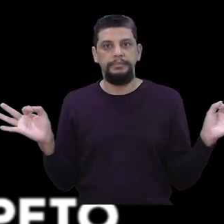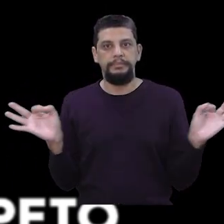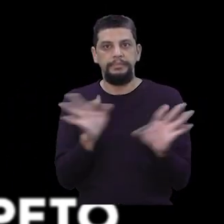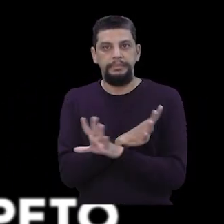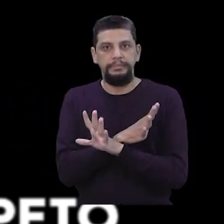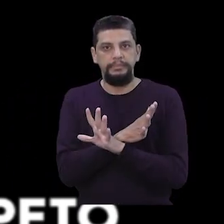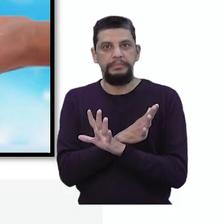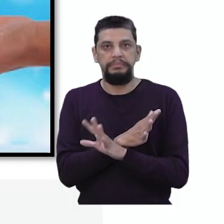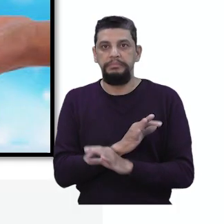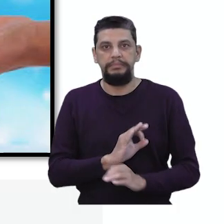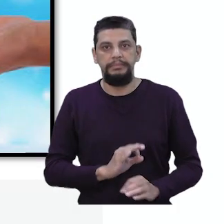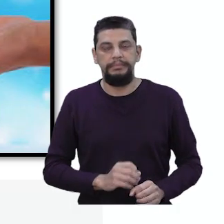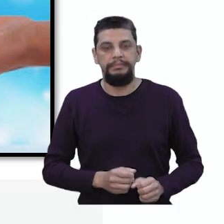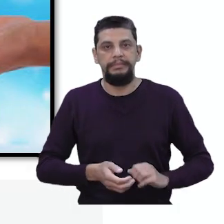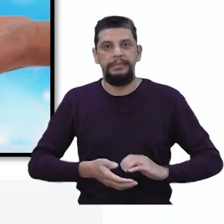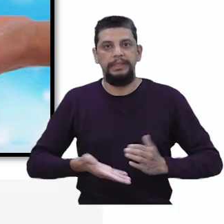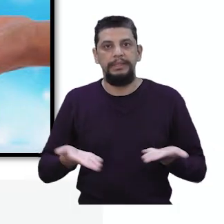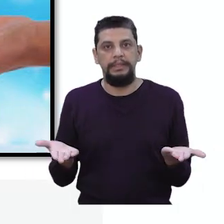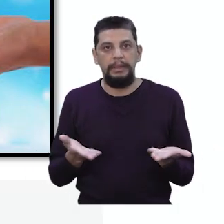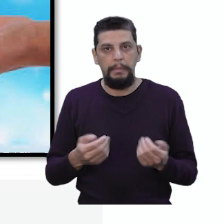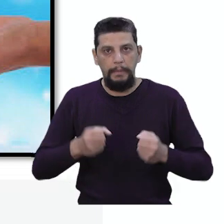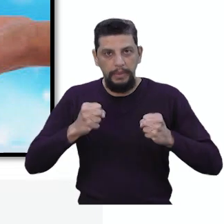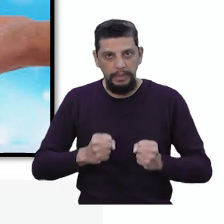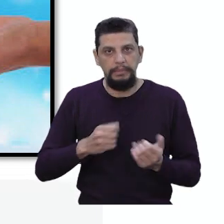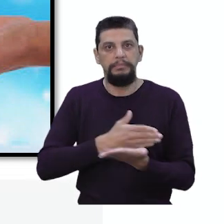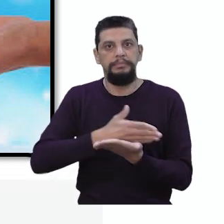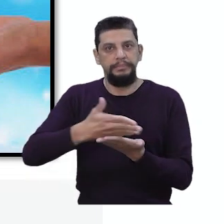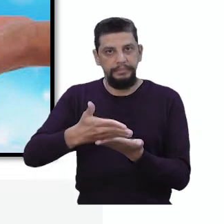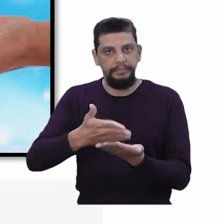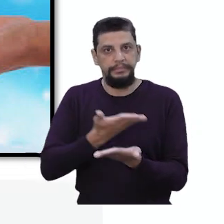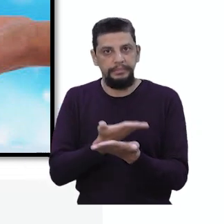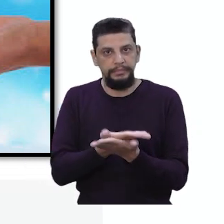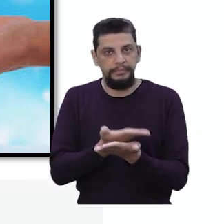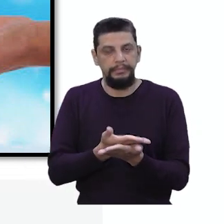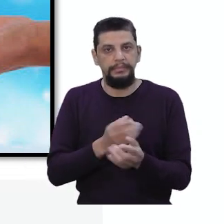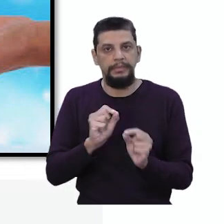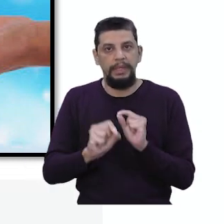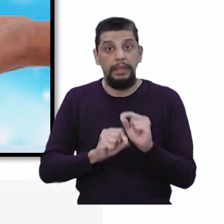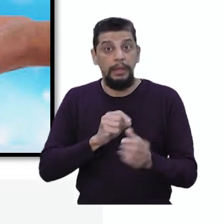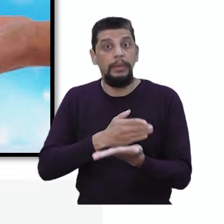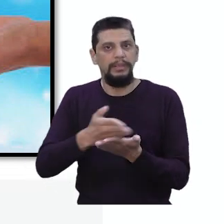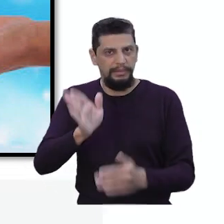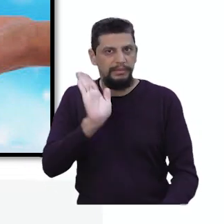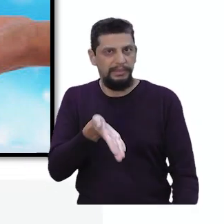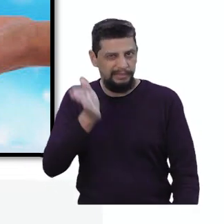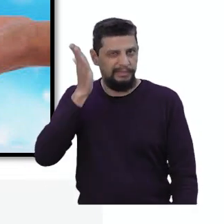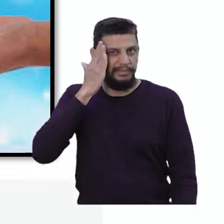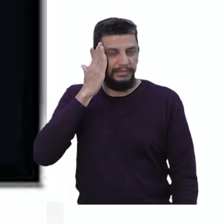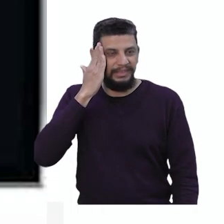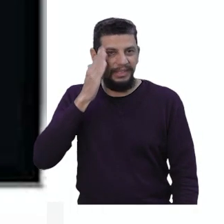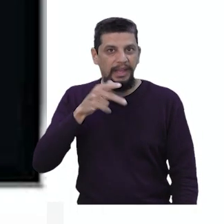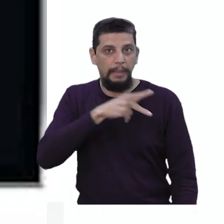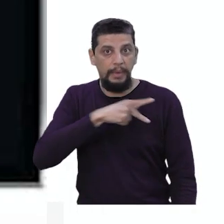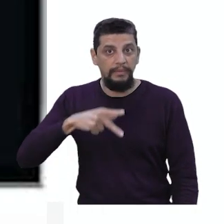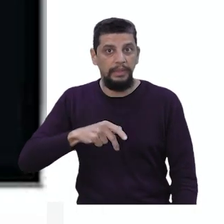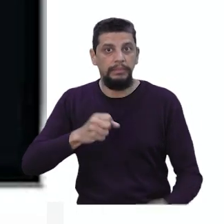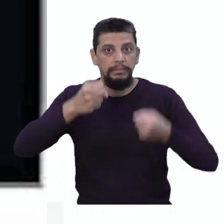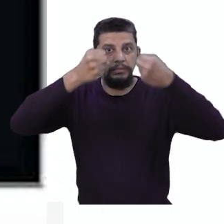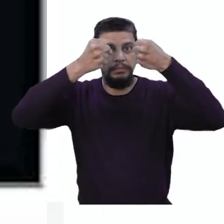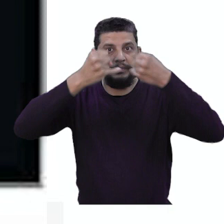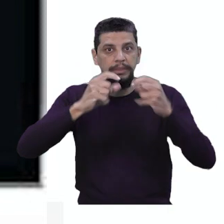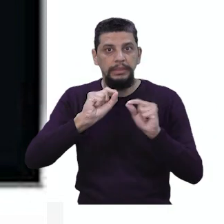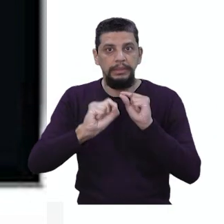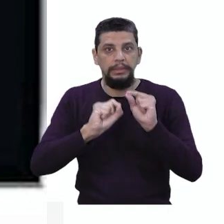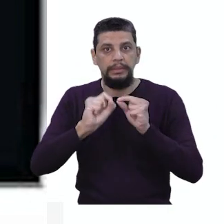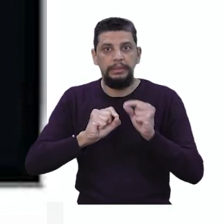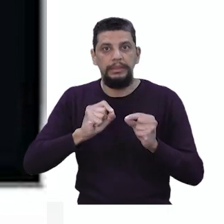Enxagou, tirou toda a sujeira. Prontos, podemos começar. Para começar, você já sabe. A prof vai nos